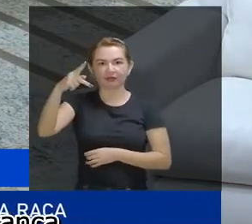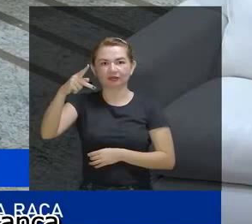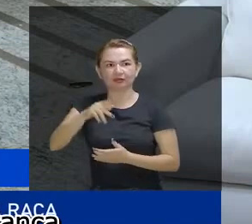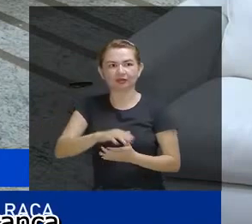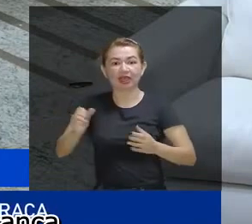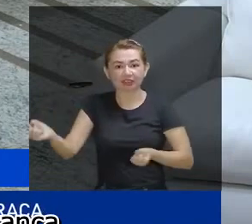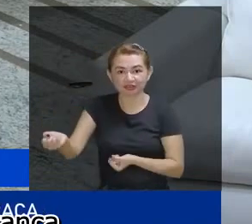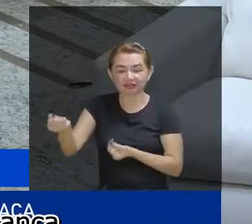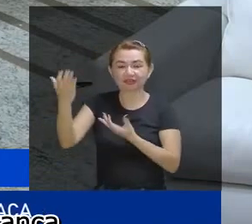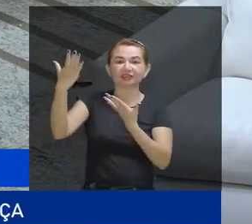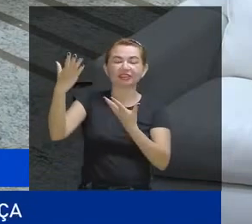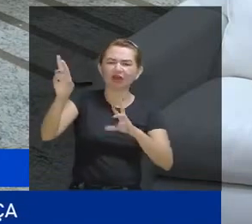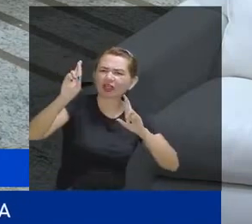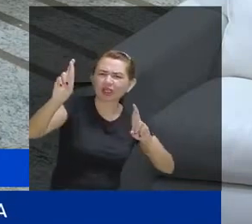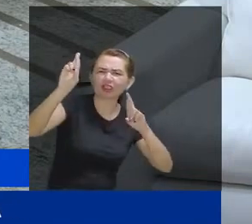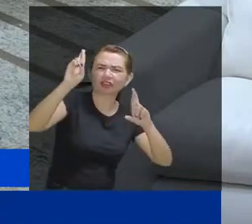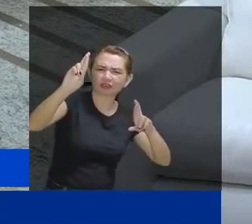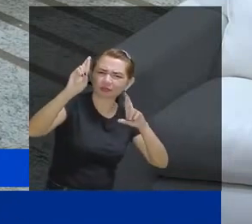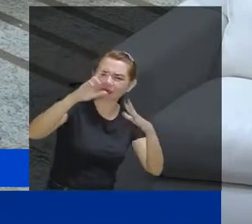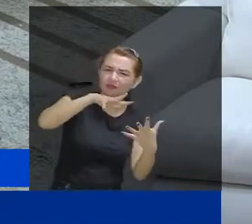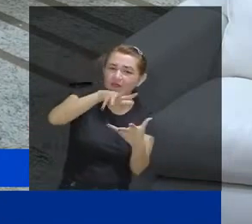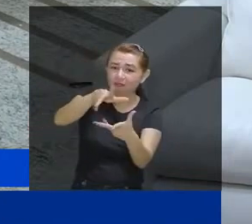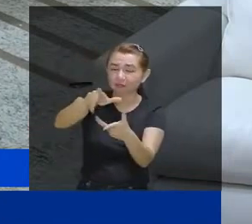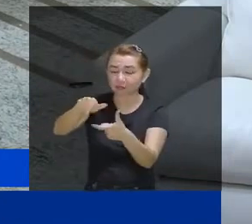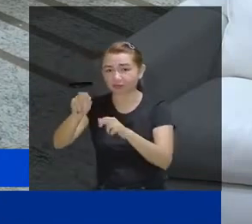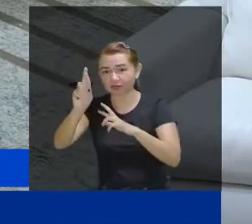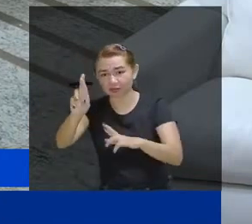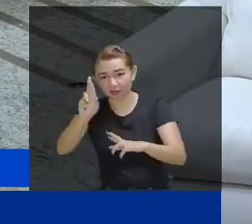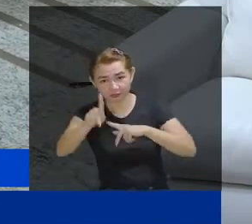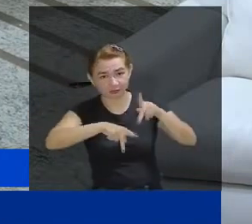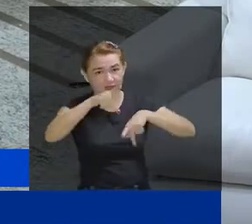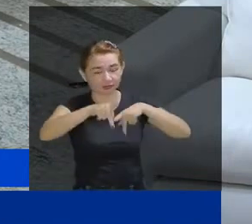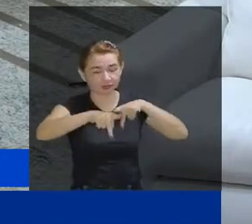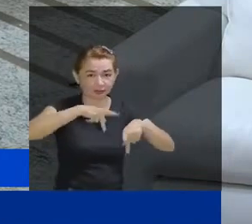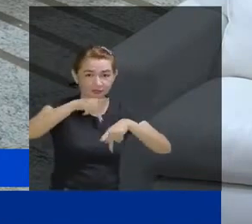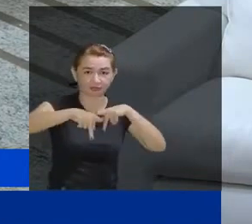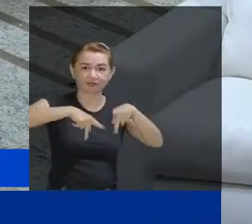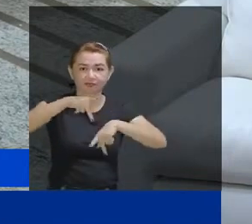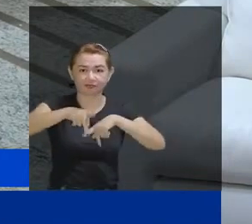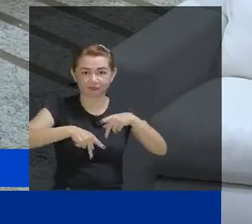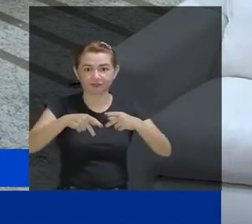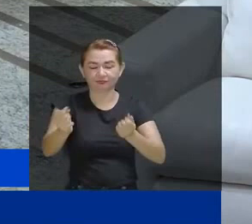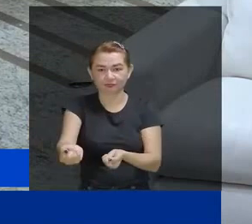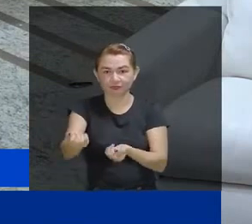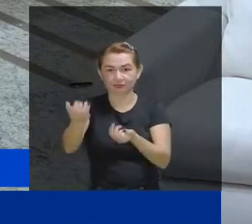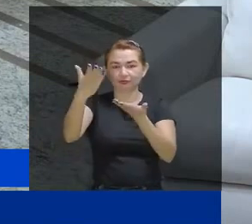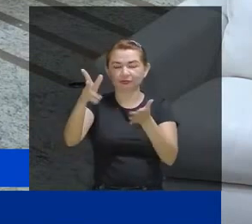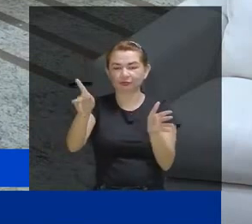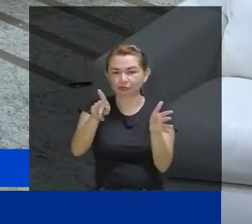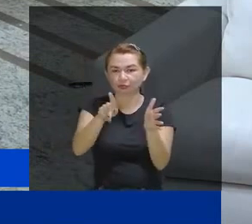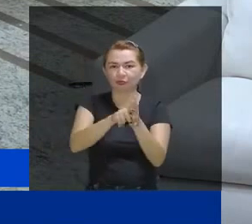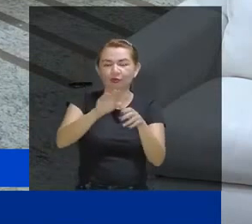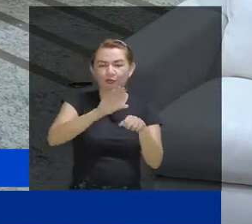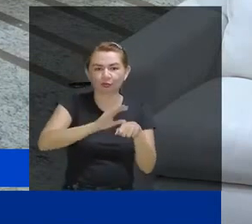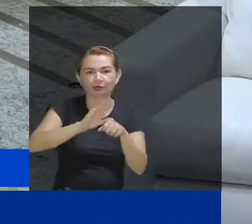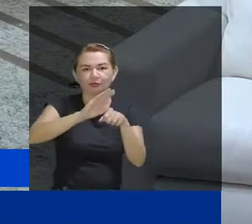salve a esperança, salve esse povo da APA do